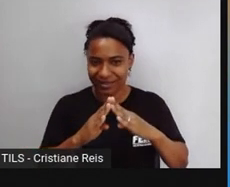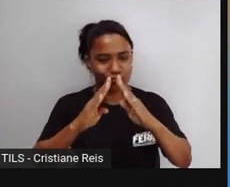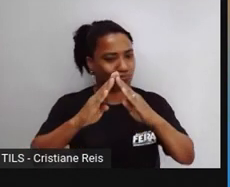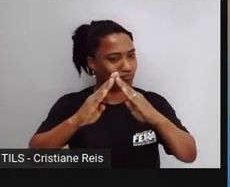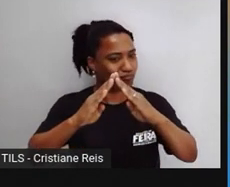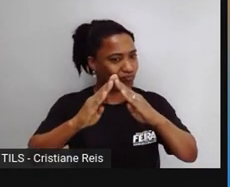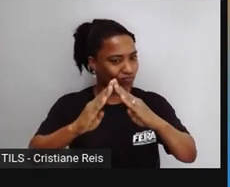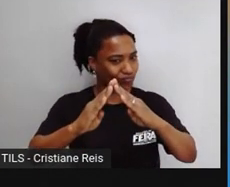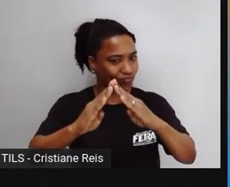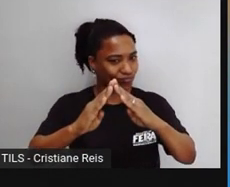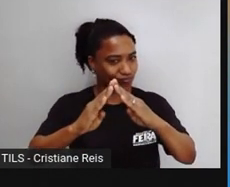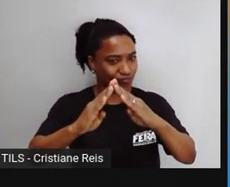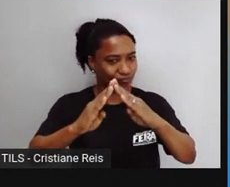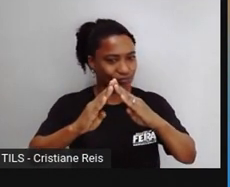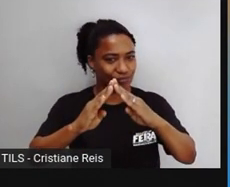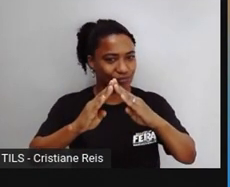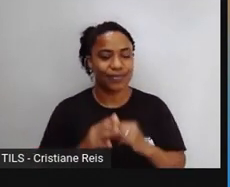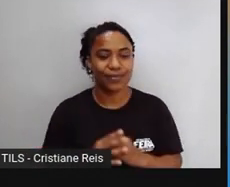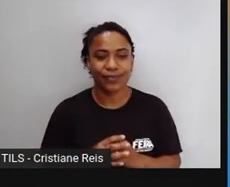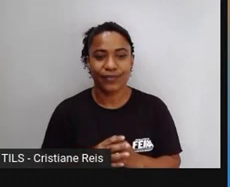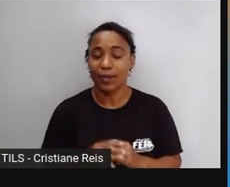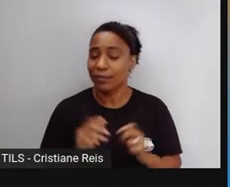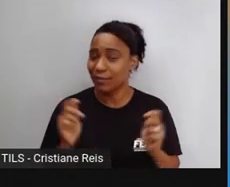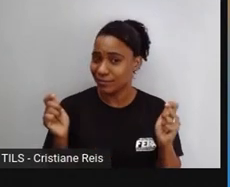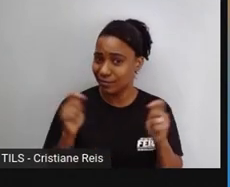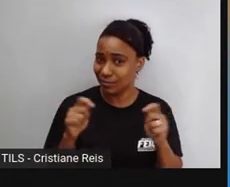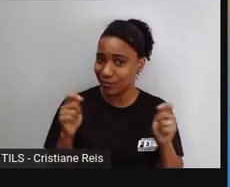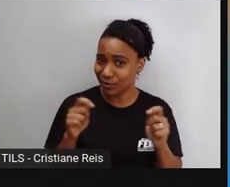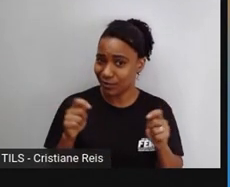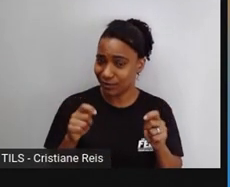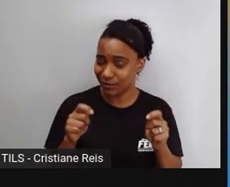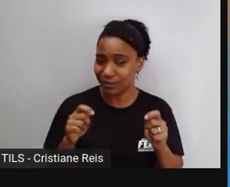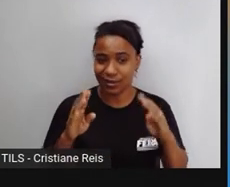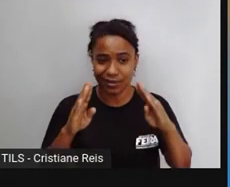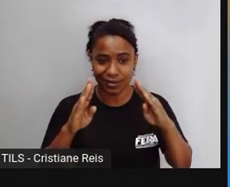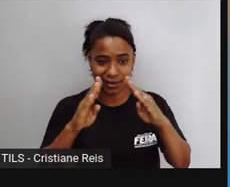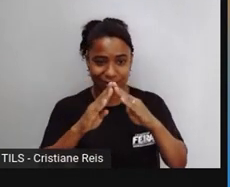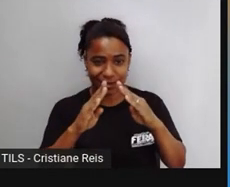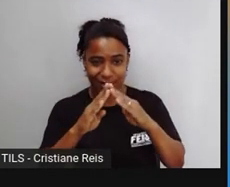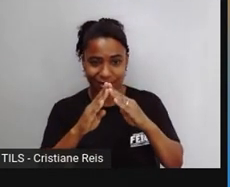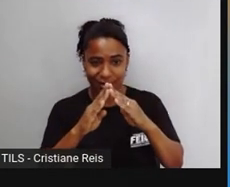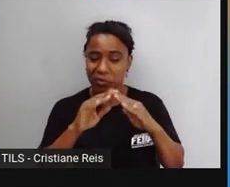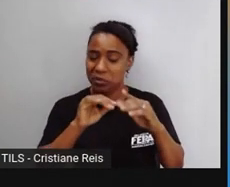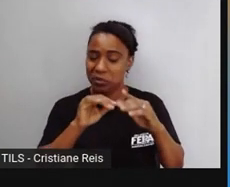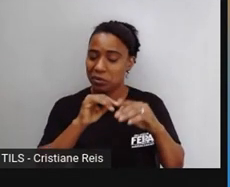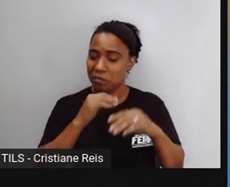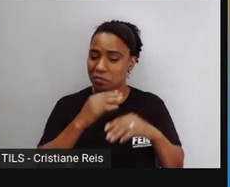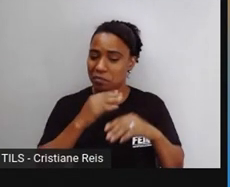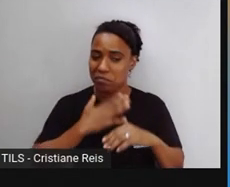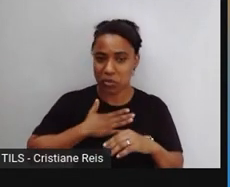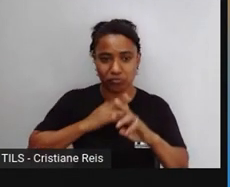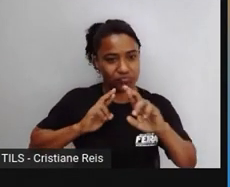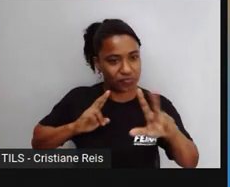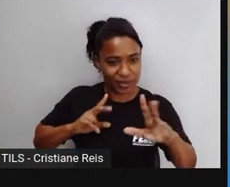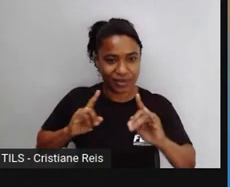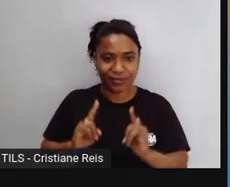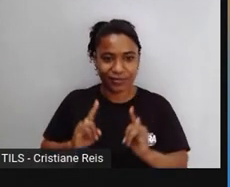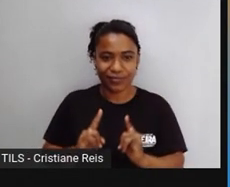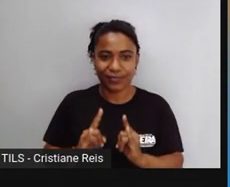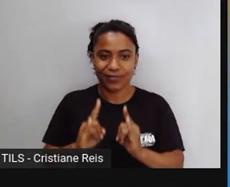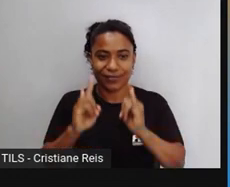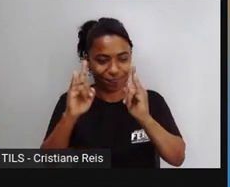casa. Mas vocês podem substituir aqui, caso, por exemplo, vocês morem em um apartamento. I live in